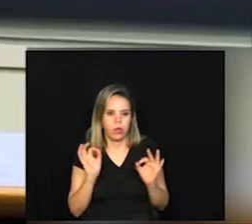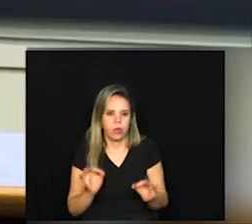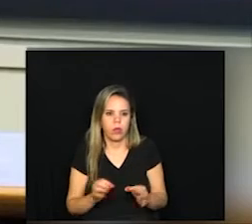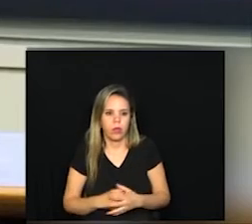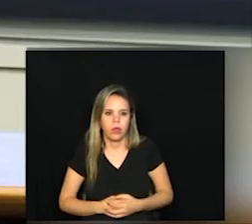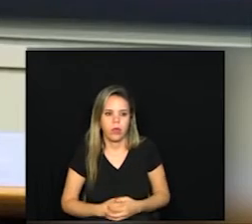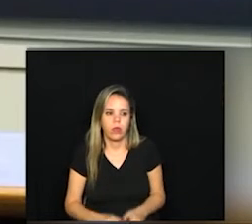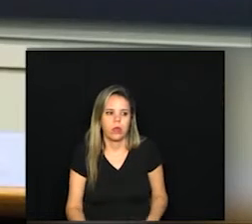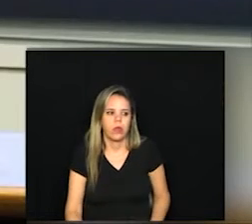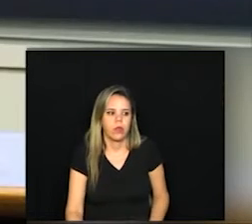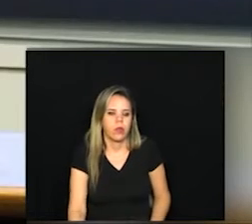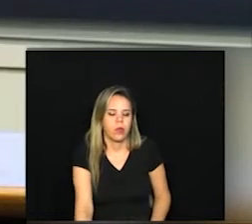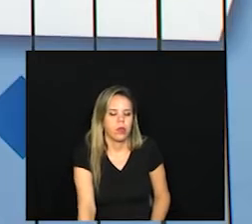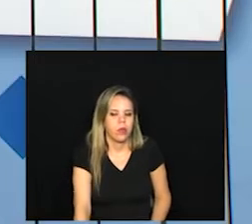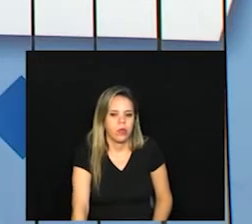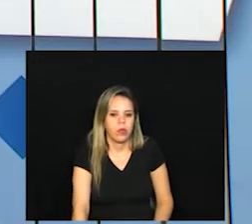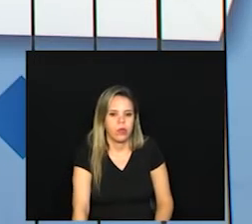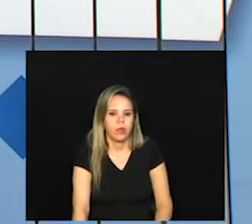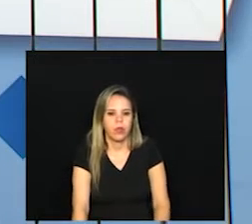bastante.